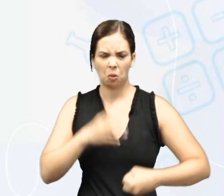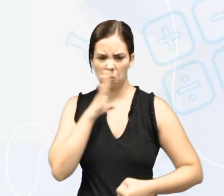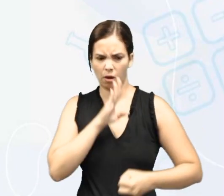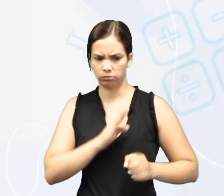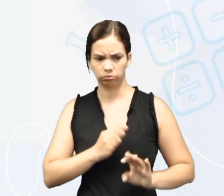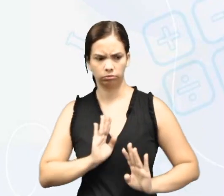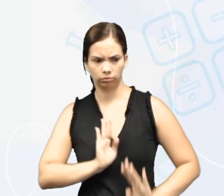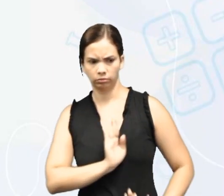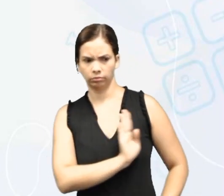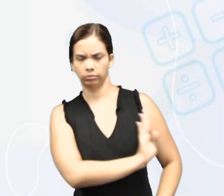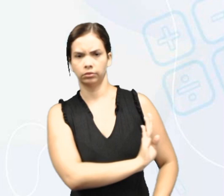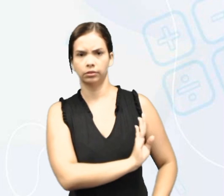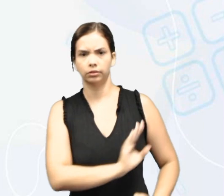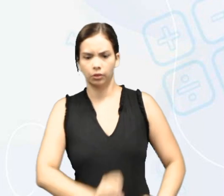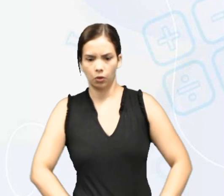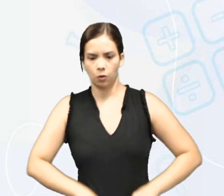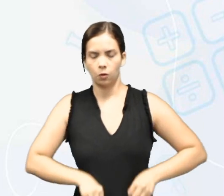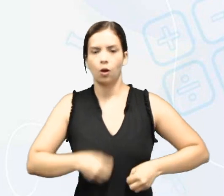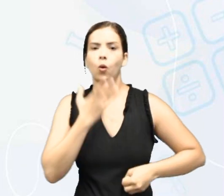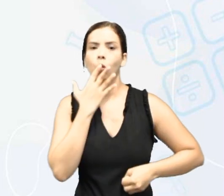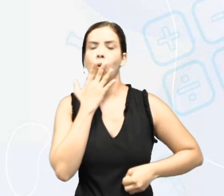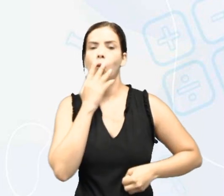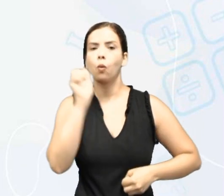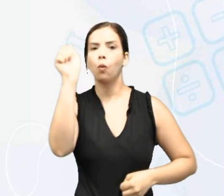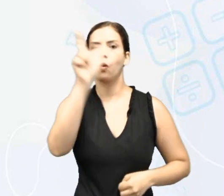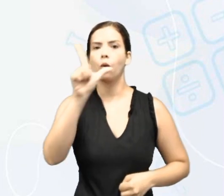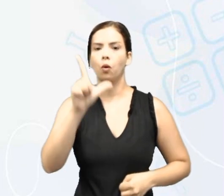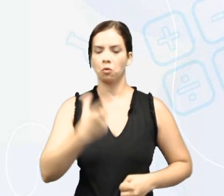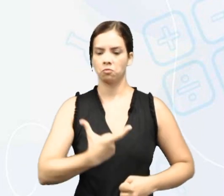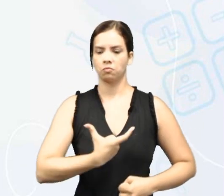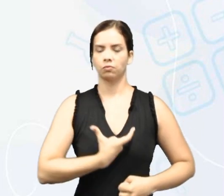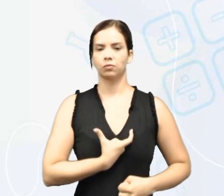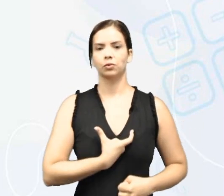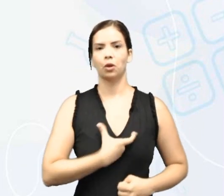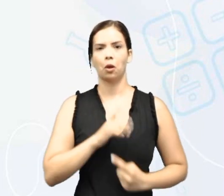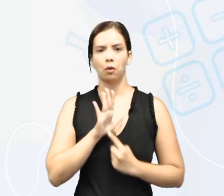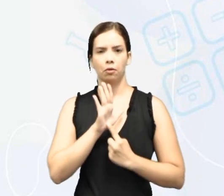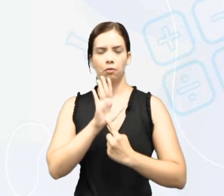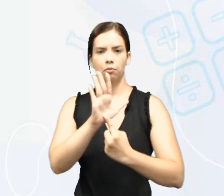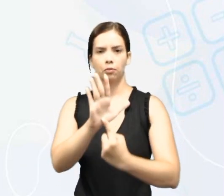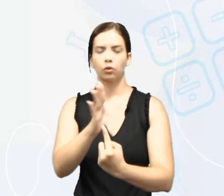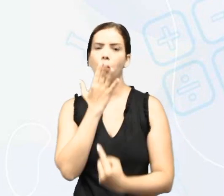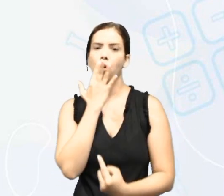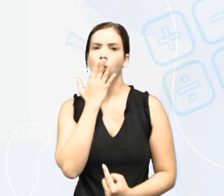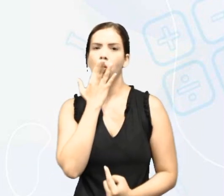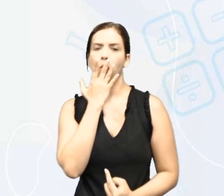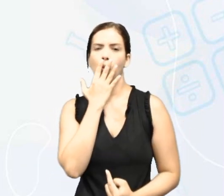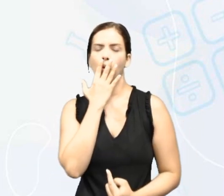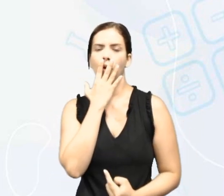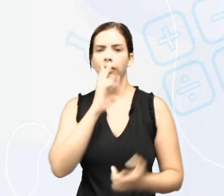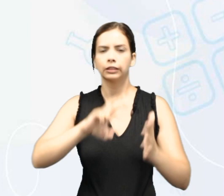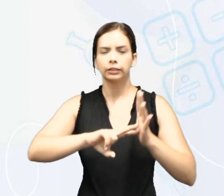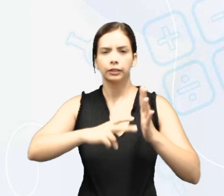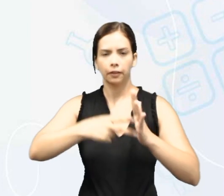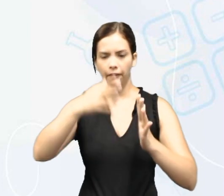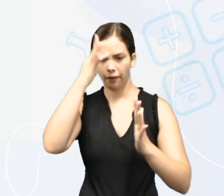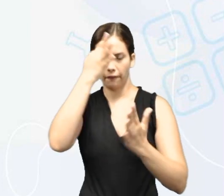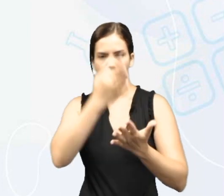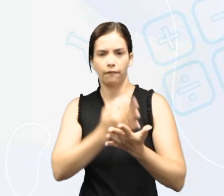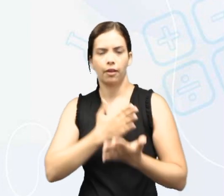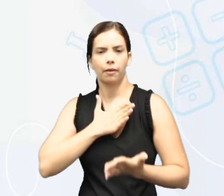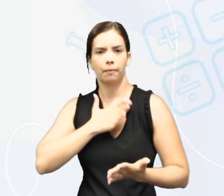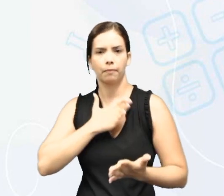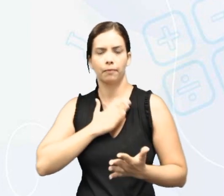mal, né? Tem pessoas que usam o azul como amuleto, né, como uma cor espiritual, né, assim, a cor do bem,